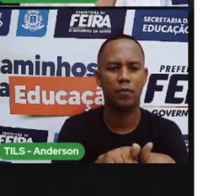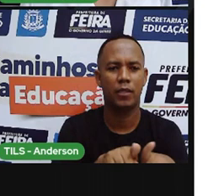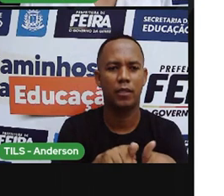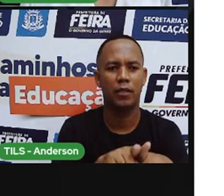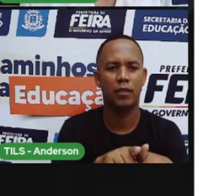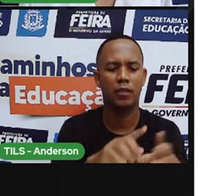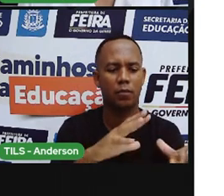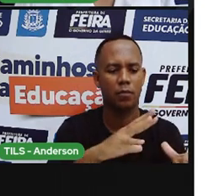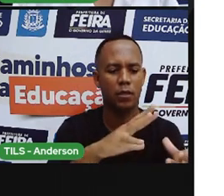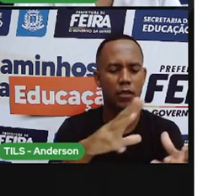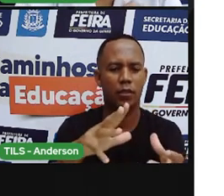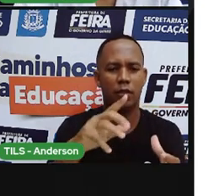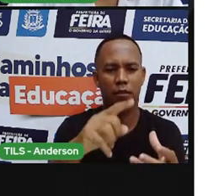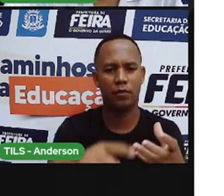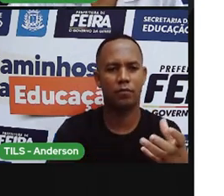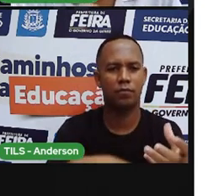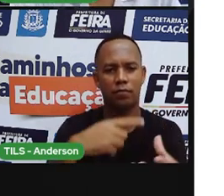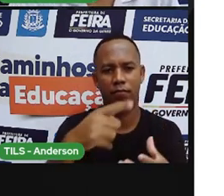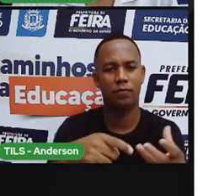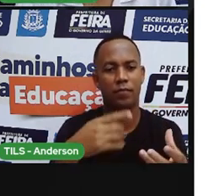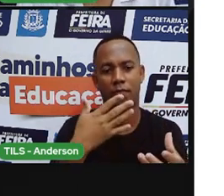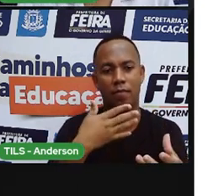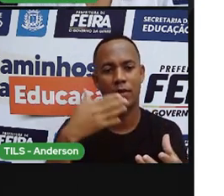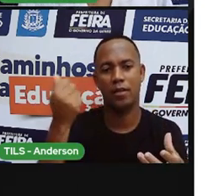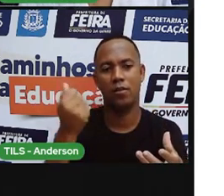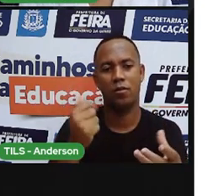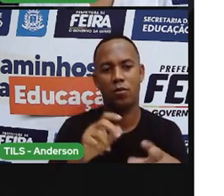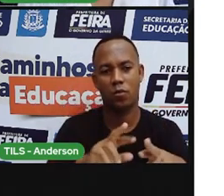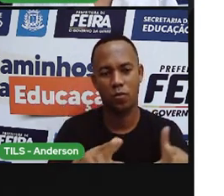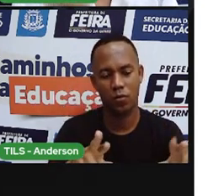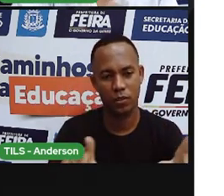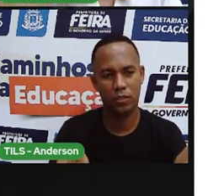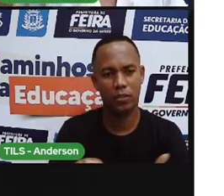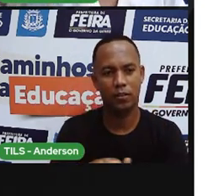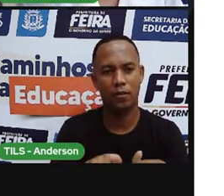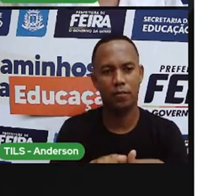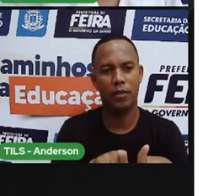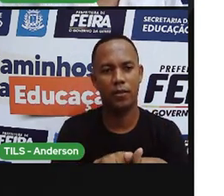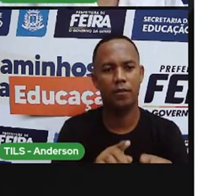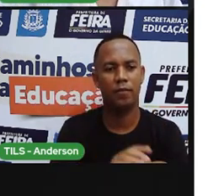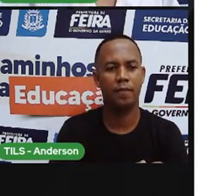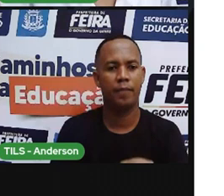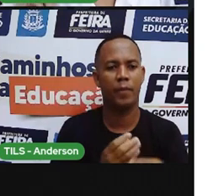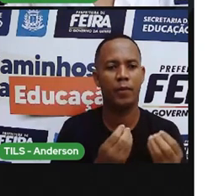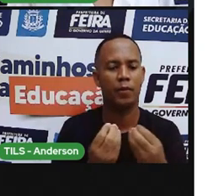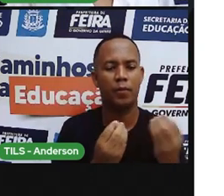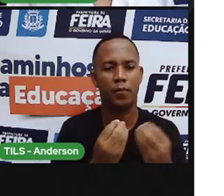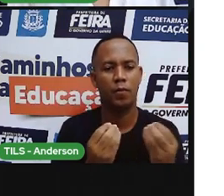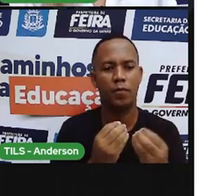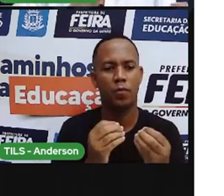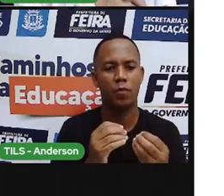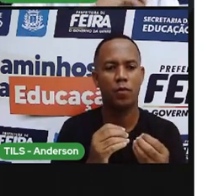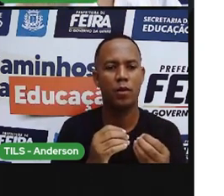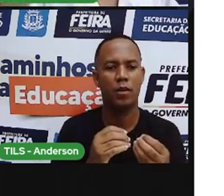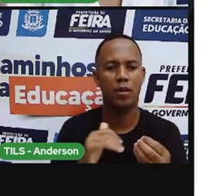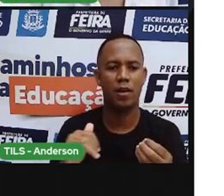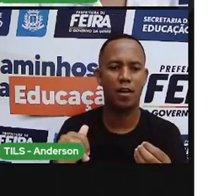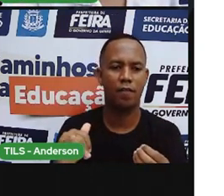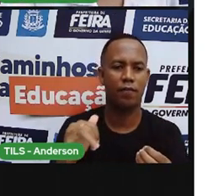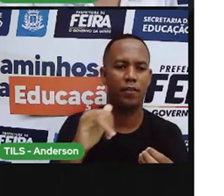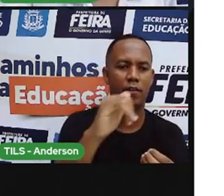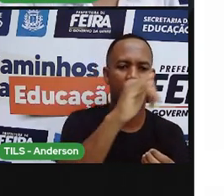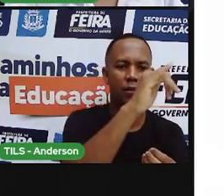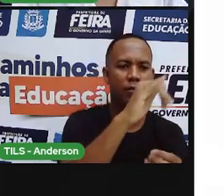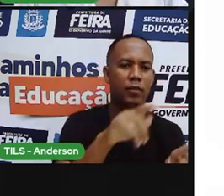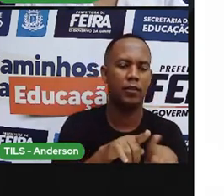nosso planeta, uma melhor localização das coisas, né? O voo de um avião, o deslocamento